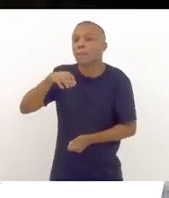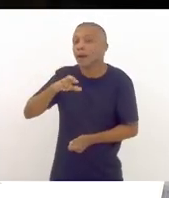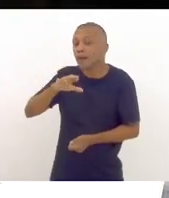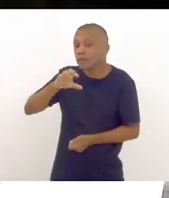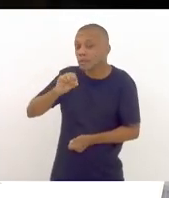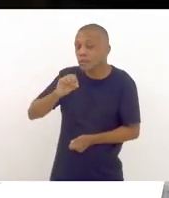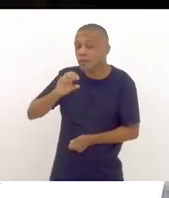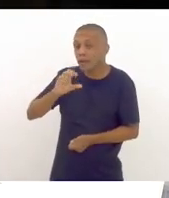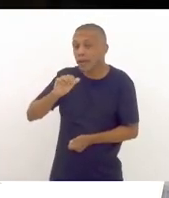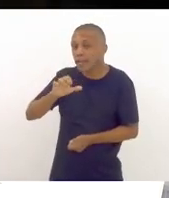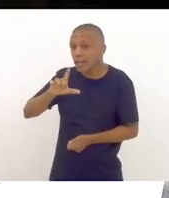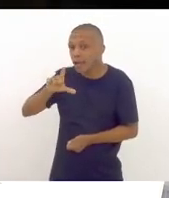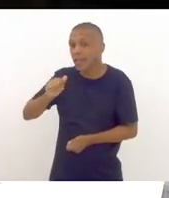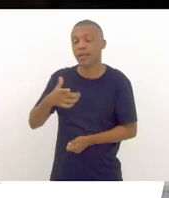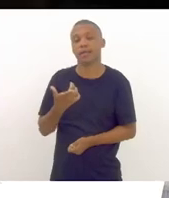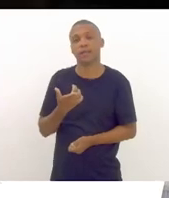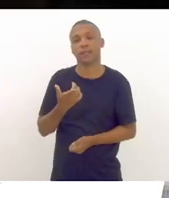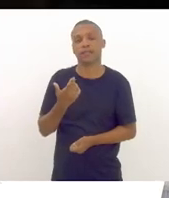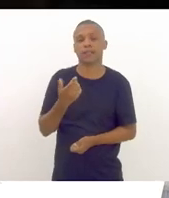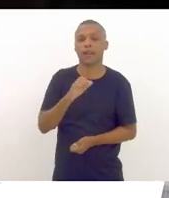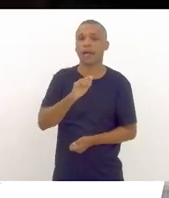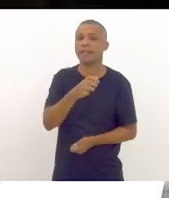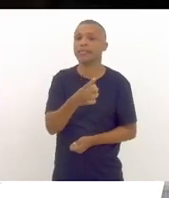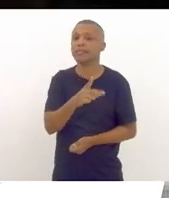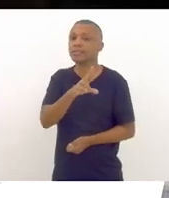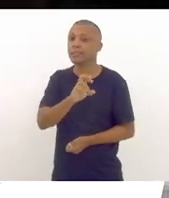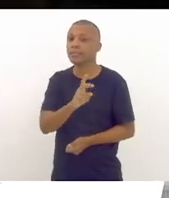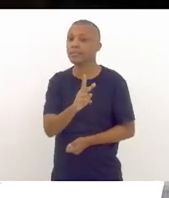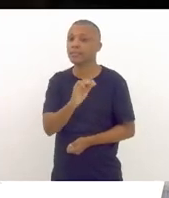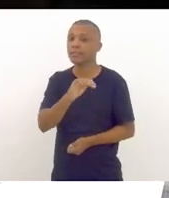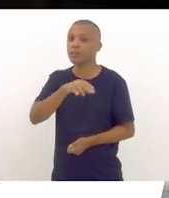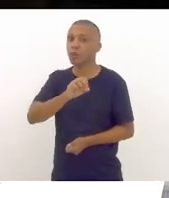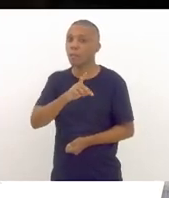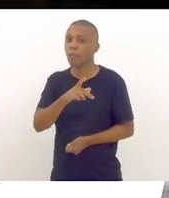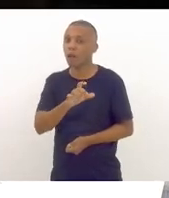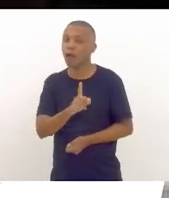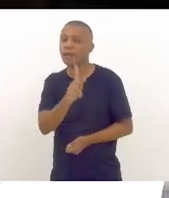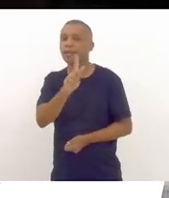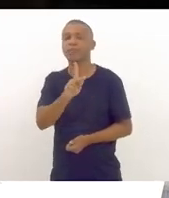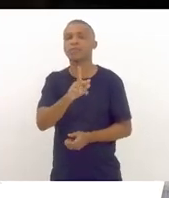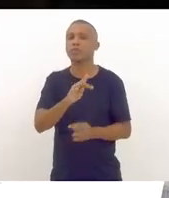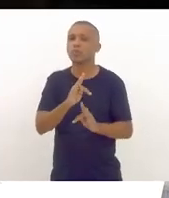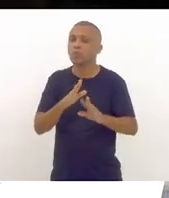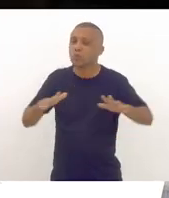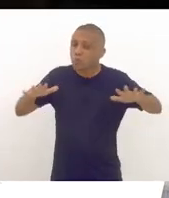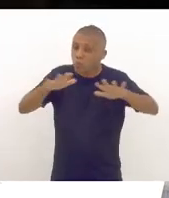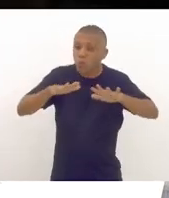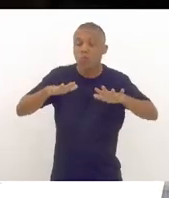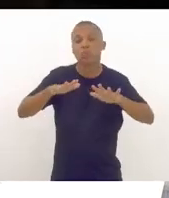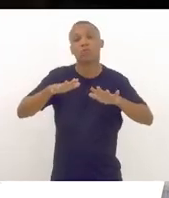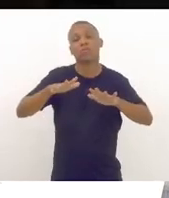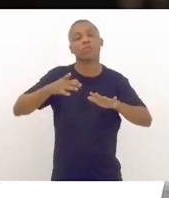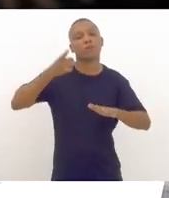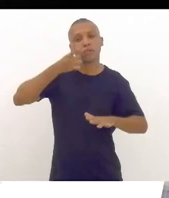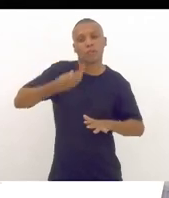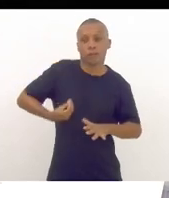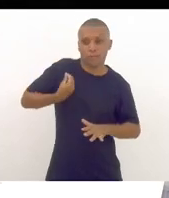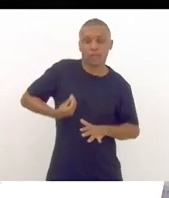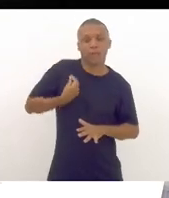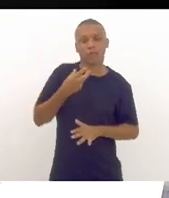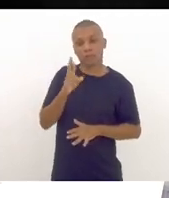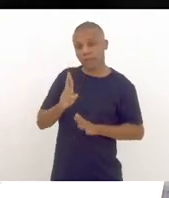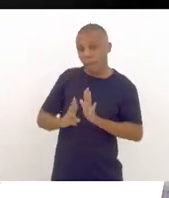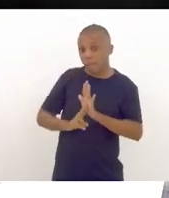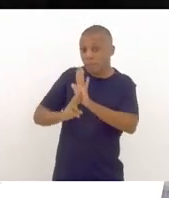Alexandre Knoploch. Saudar todos os vereadores presentes, em nome do vereador Chagas Bola, aqui da cidade do Rio de Janeiro. Todos